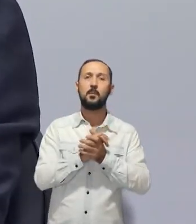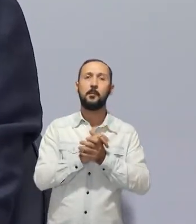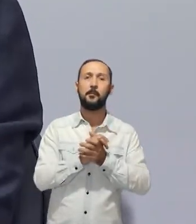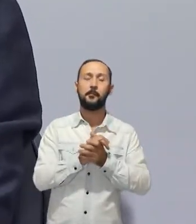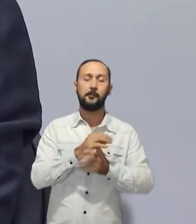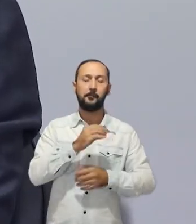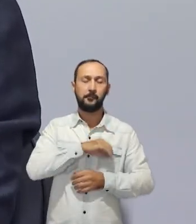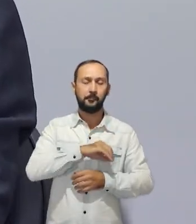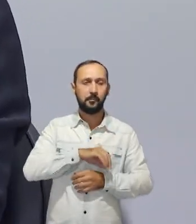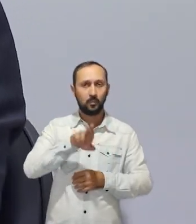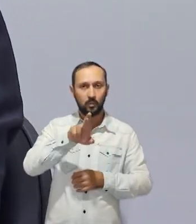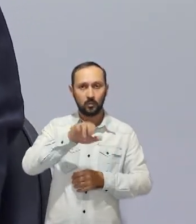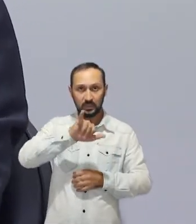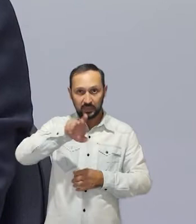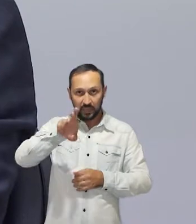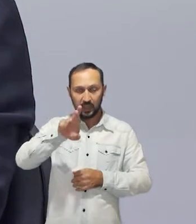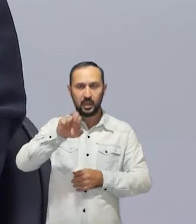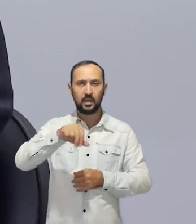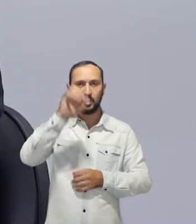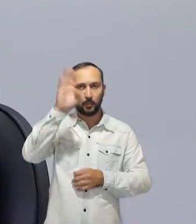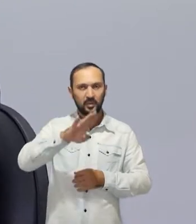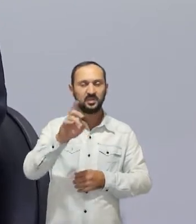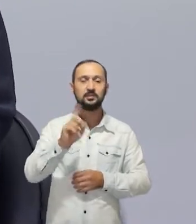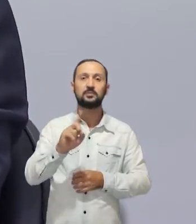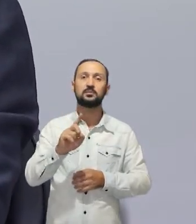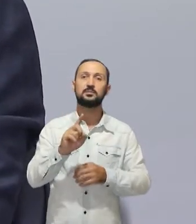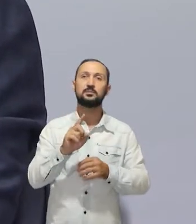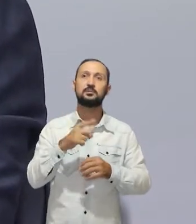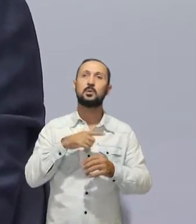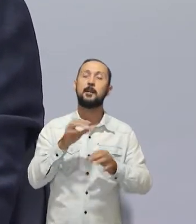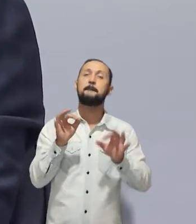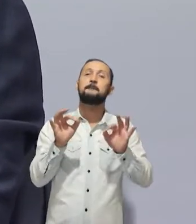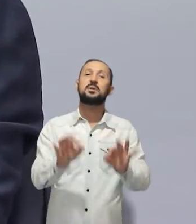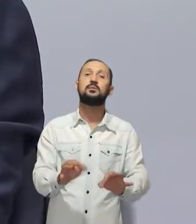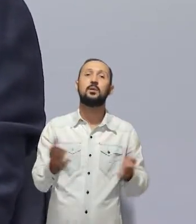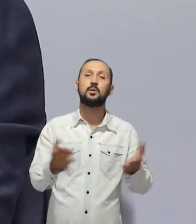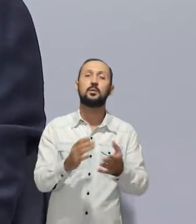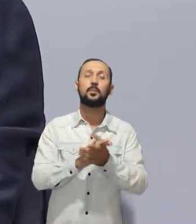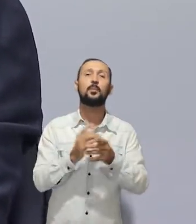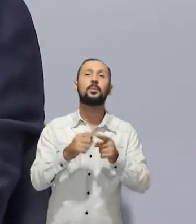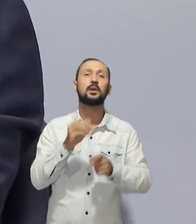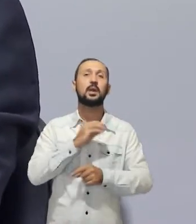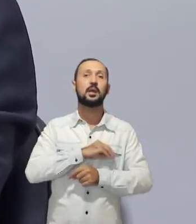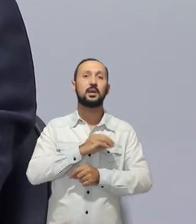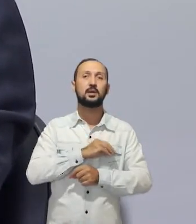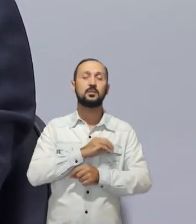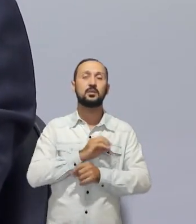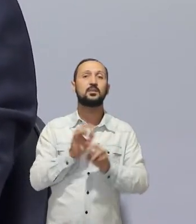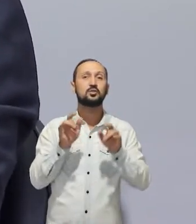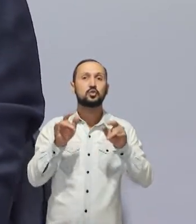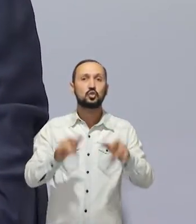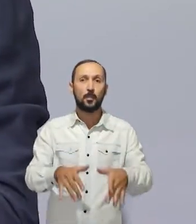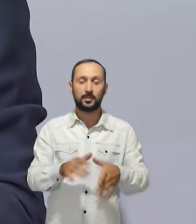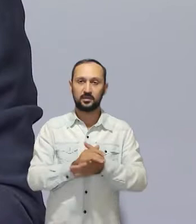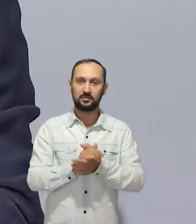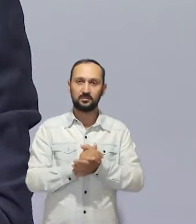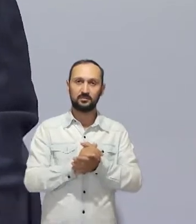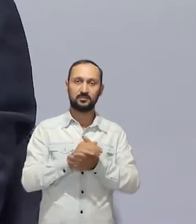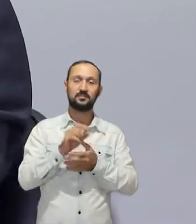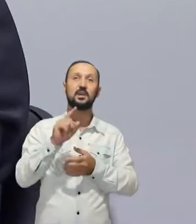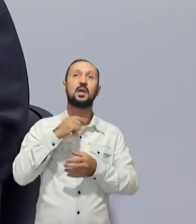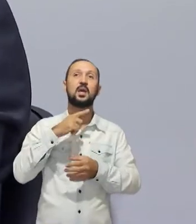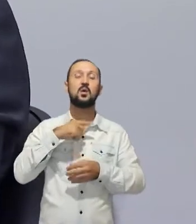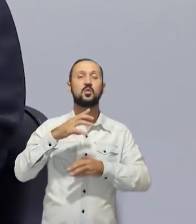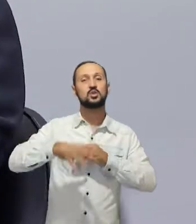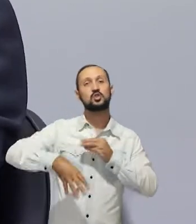no Brasil, que não está longe de ser perfeito, porque a renda é aquilo que sobra, Paulo. É aquilo que